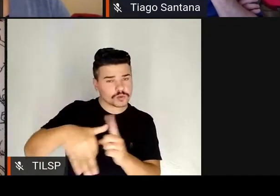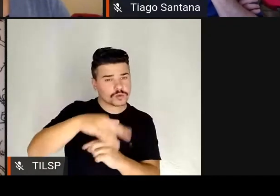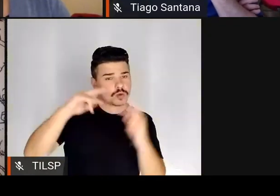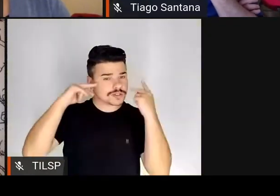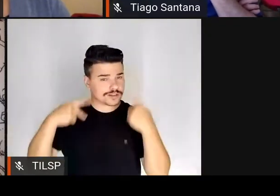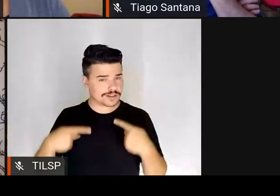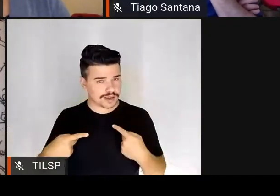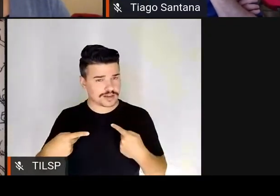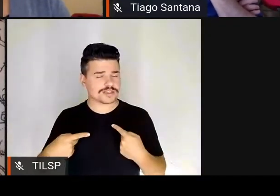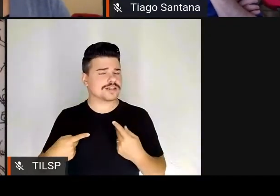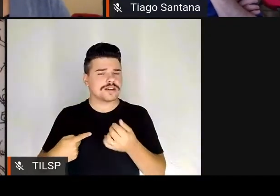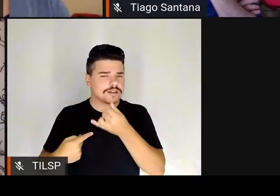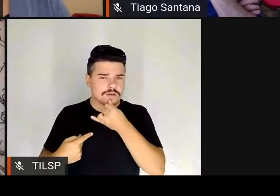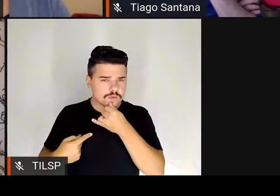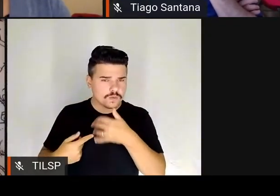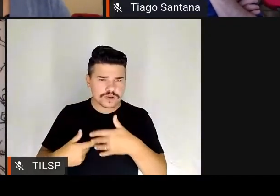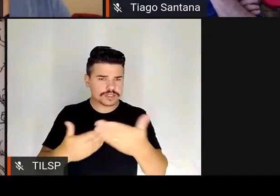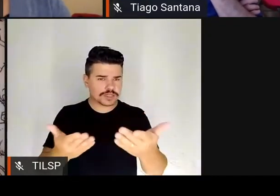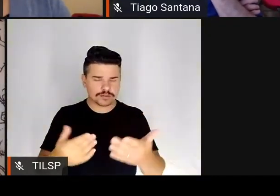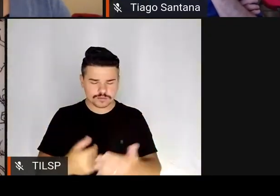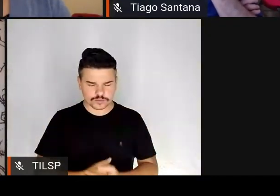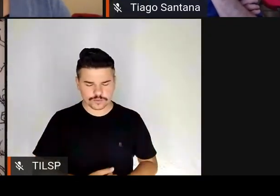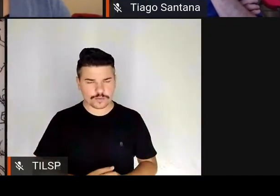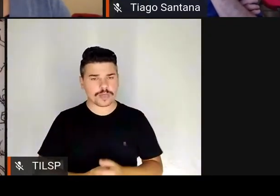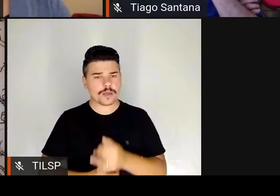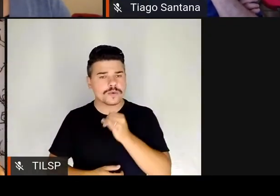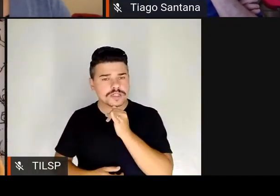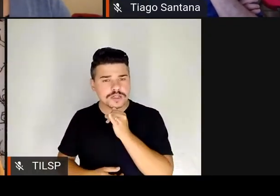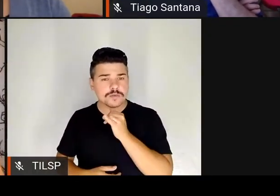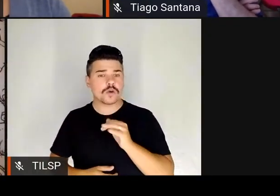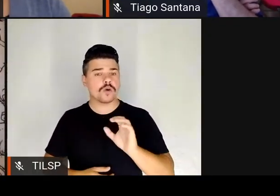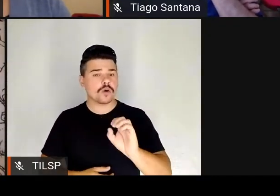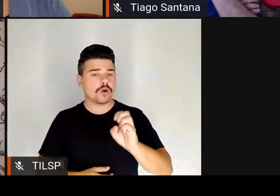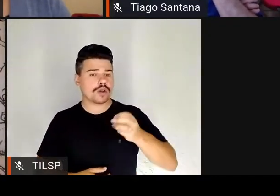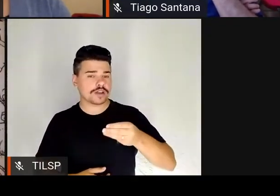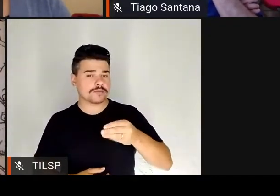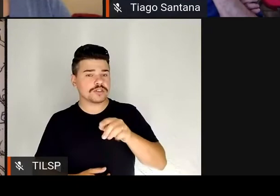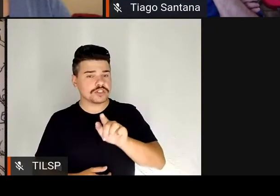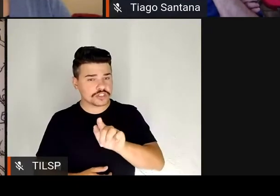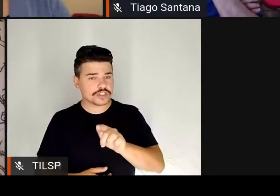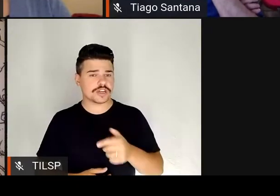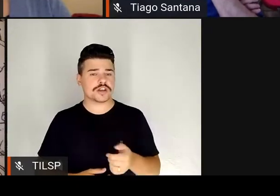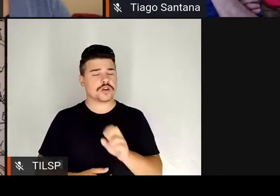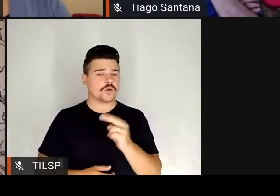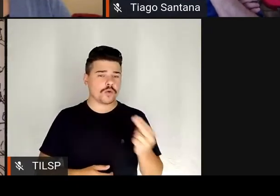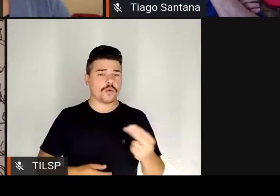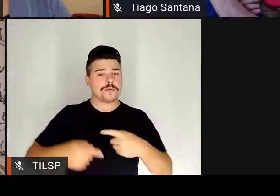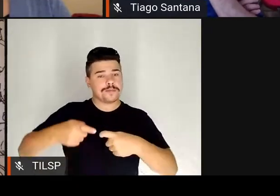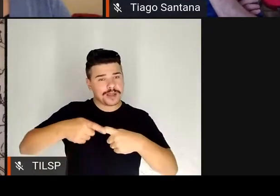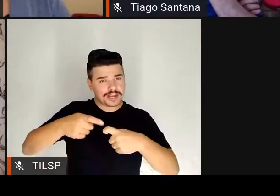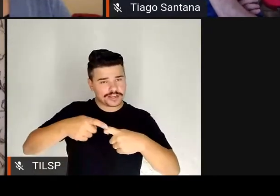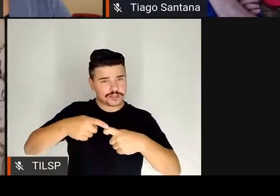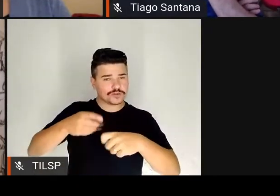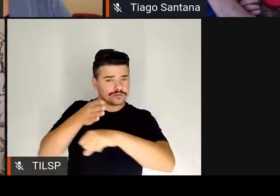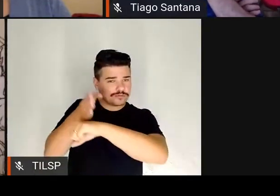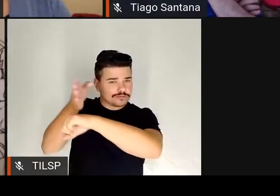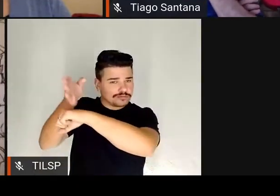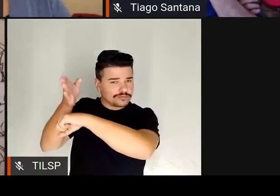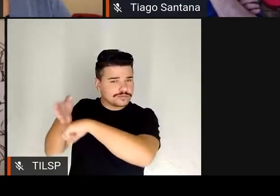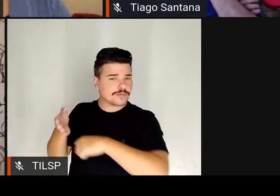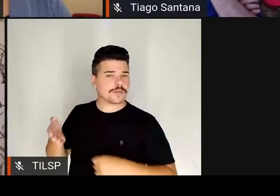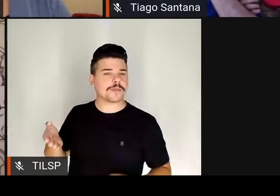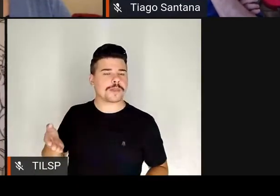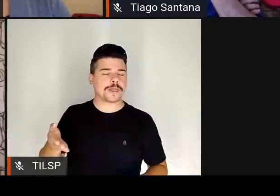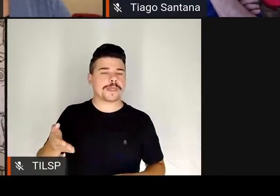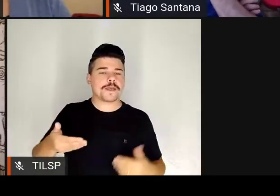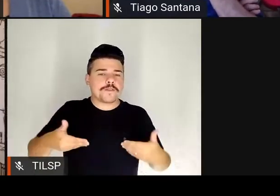por exemplo, né, as ONGs, as iniciativas, né, de Médicos Sem Fronteiras, né, Programa da Fome, né, se a